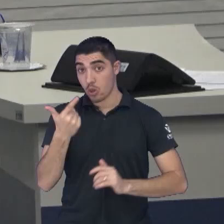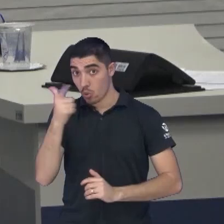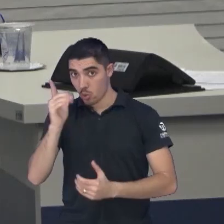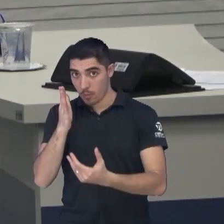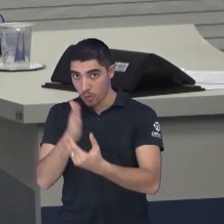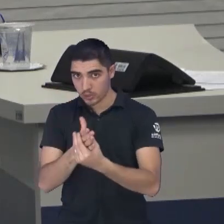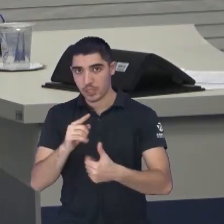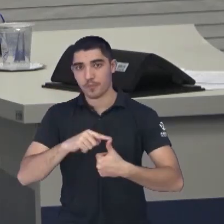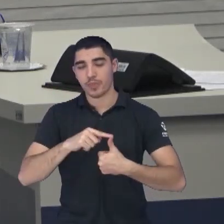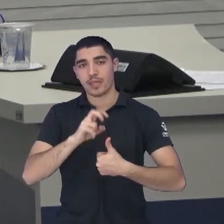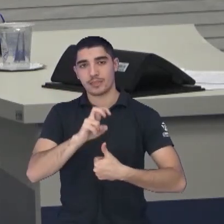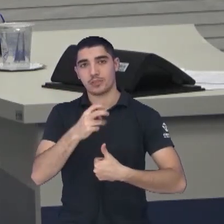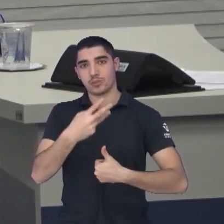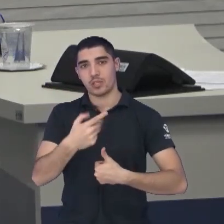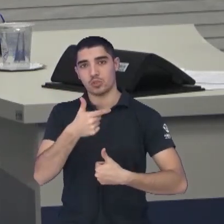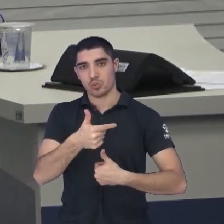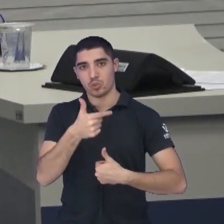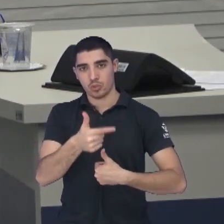processo